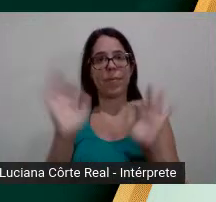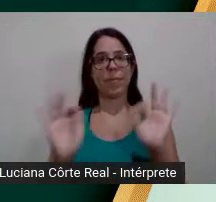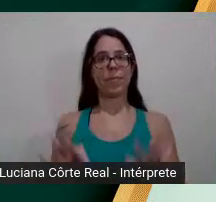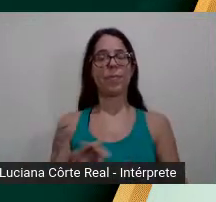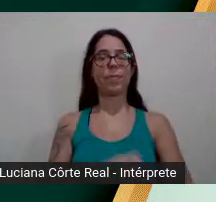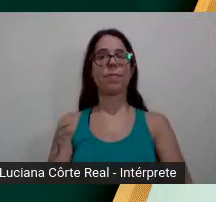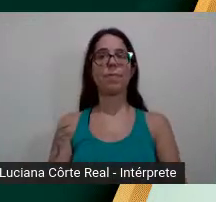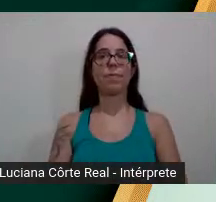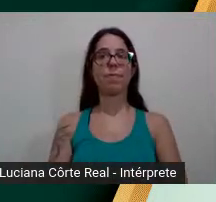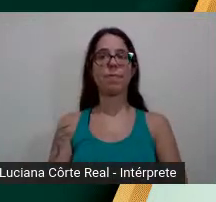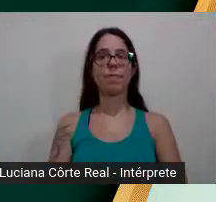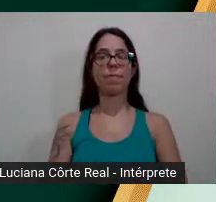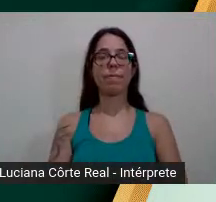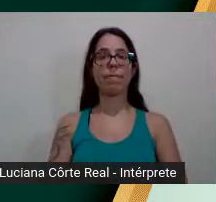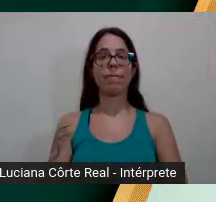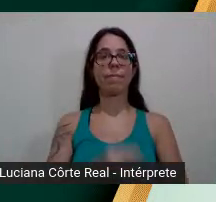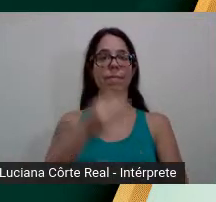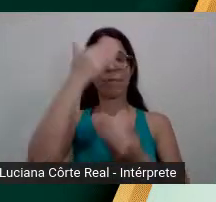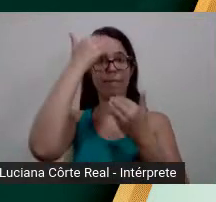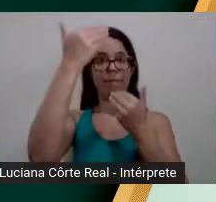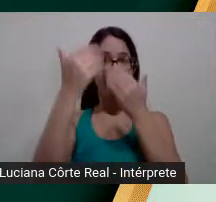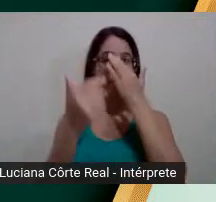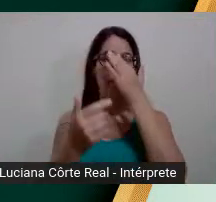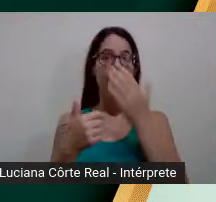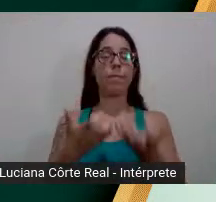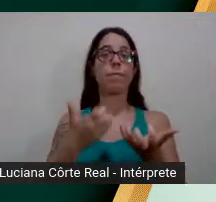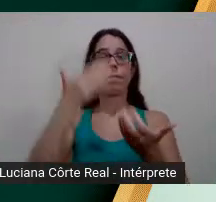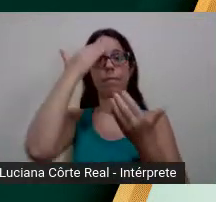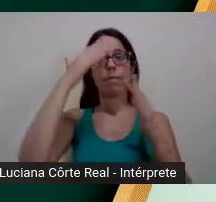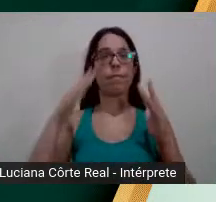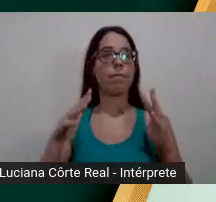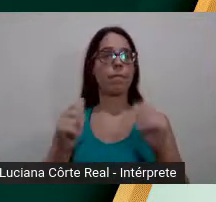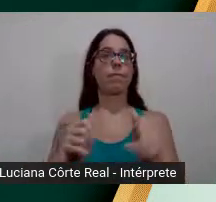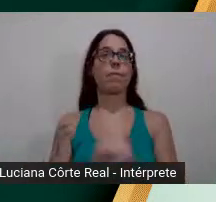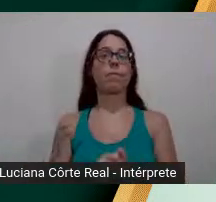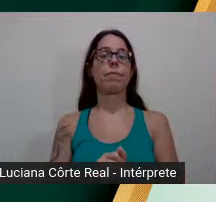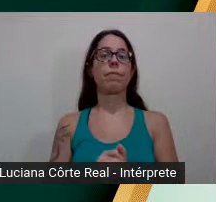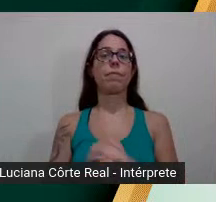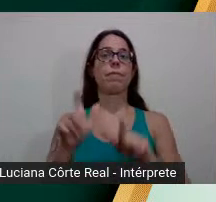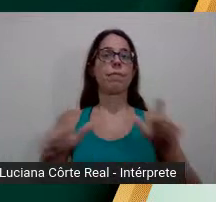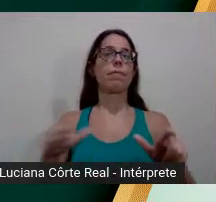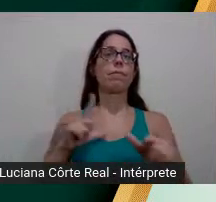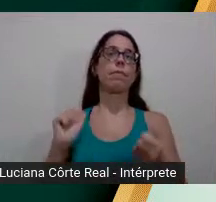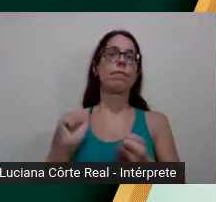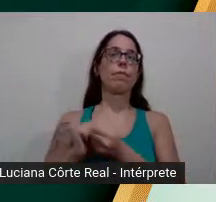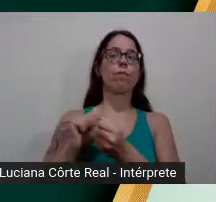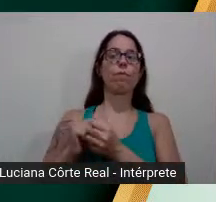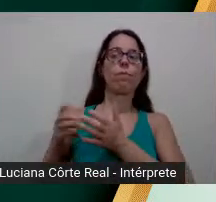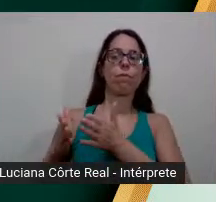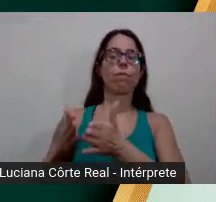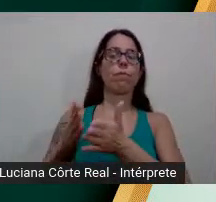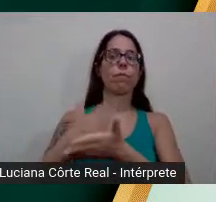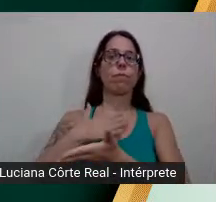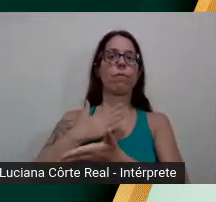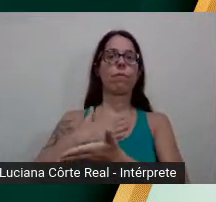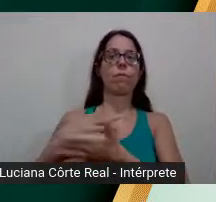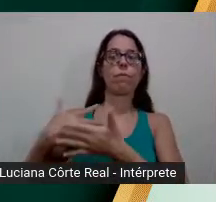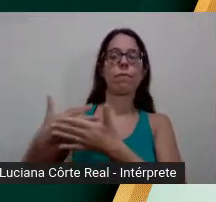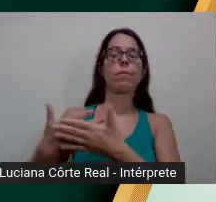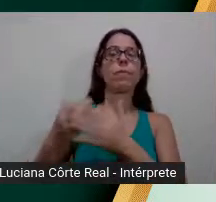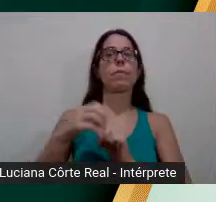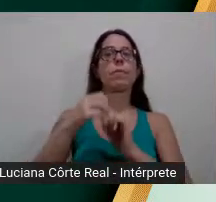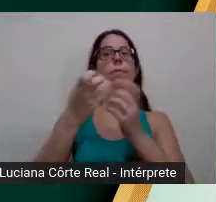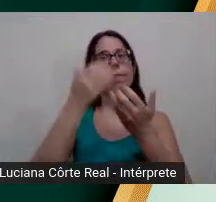felicidades. Muito obrigada, agradeço a todos que estiveram nesse caminho junto comigo, principalmente a minha